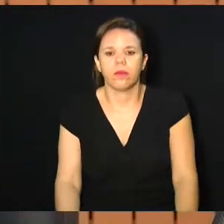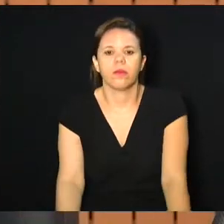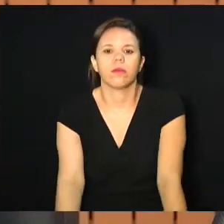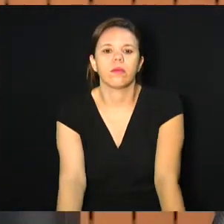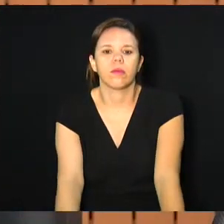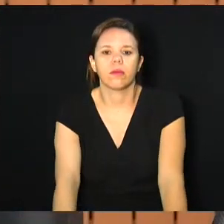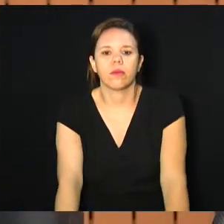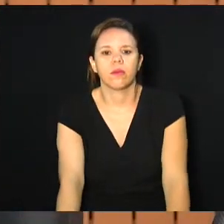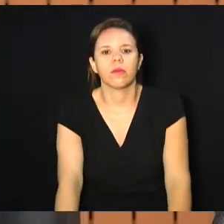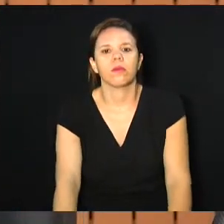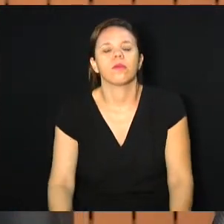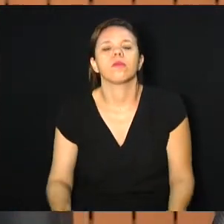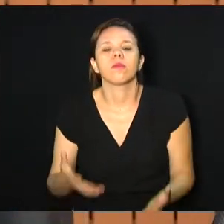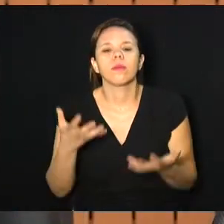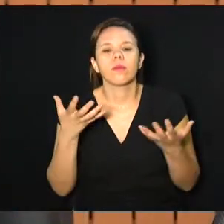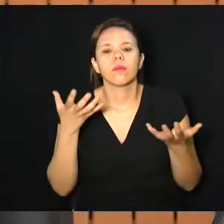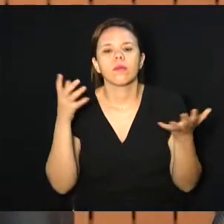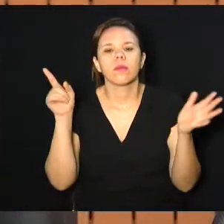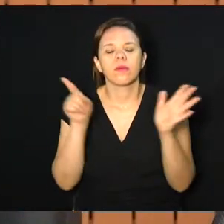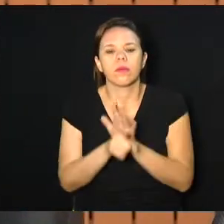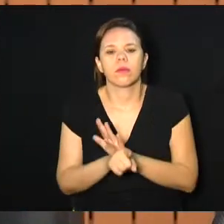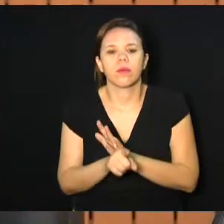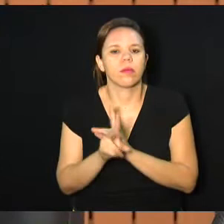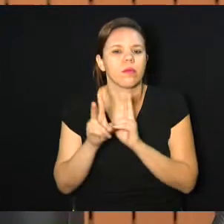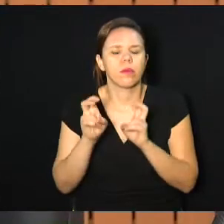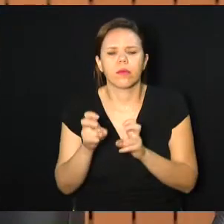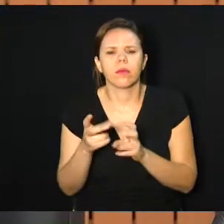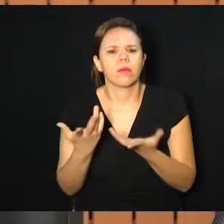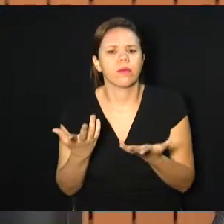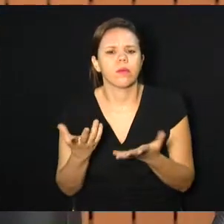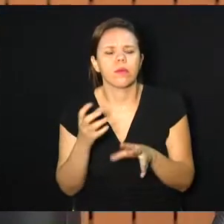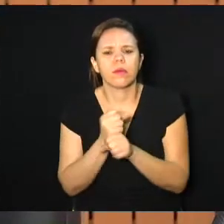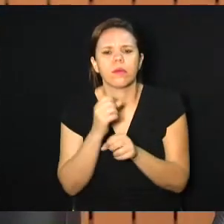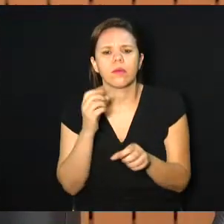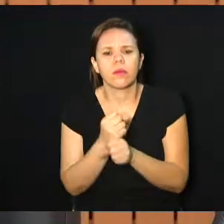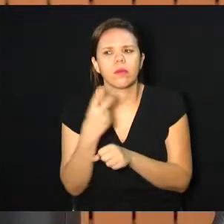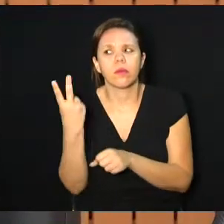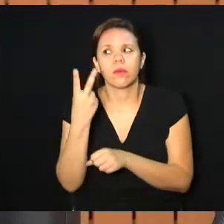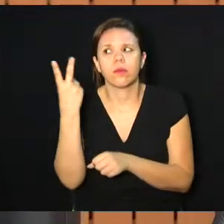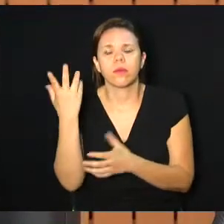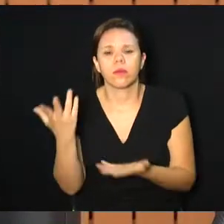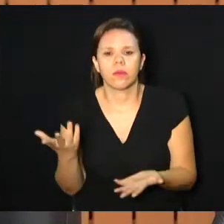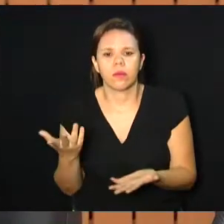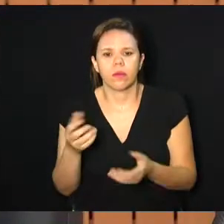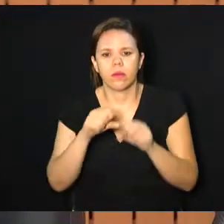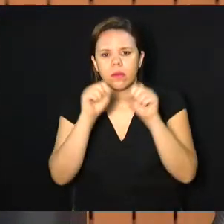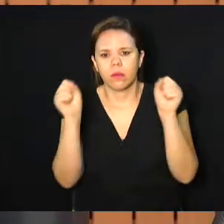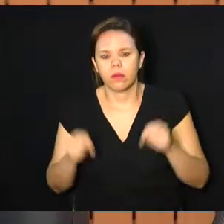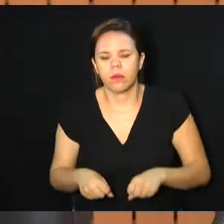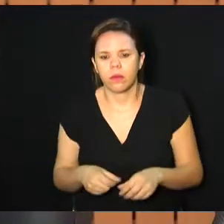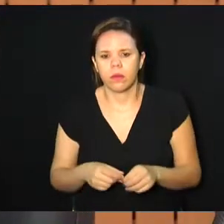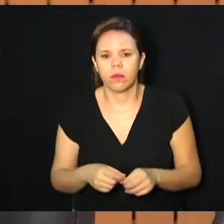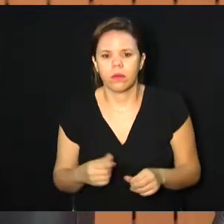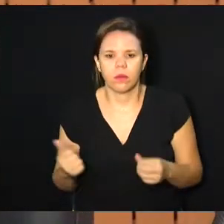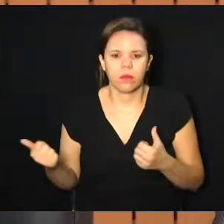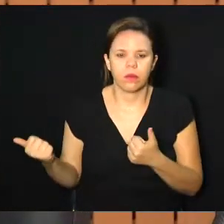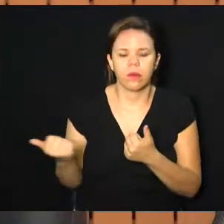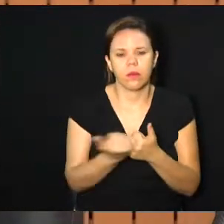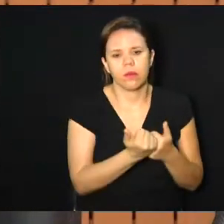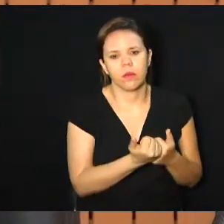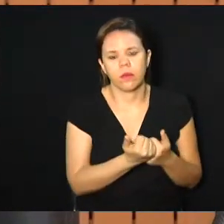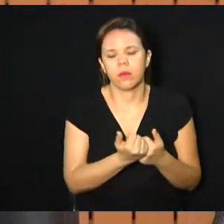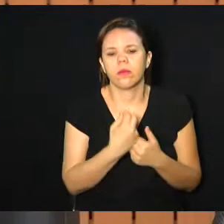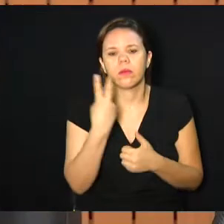eu queria perguntar a questão da fórmula de cálculo de tarifas, do sistema de compensação de